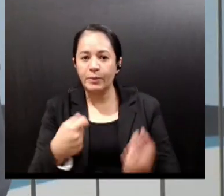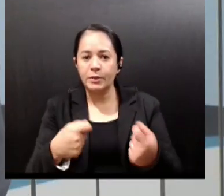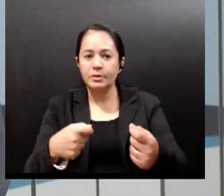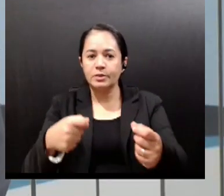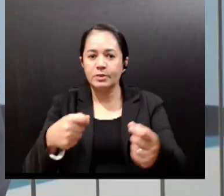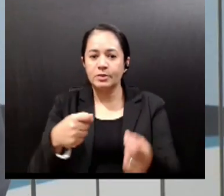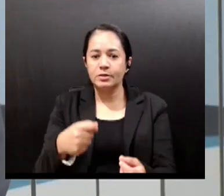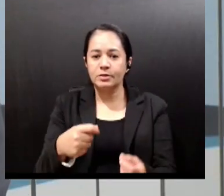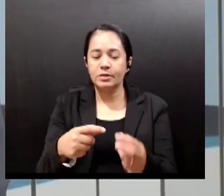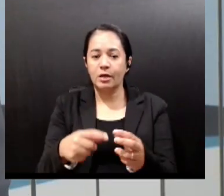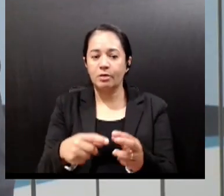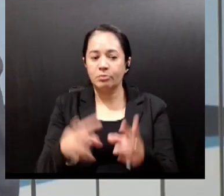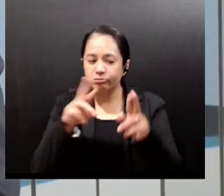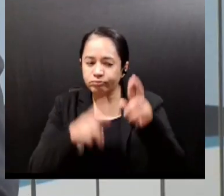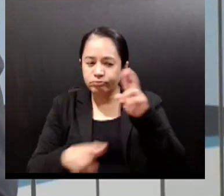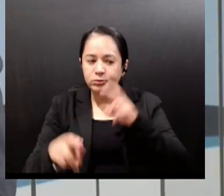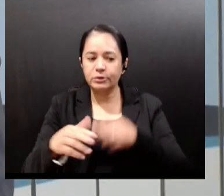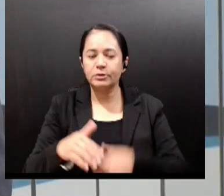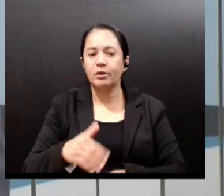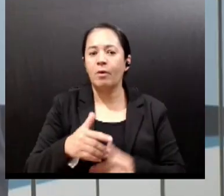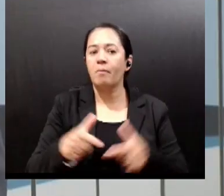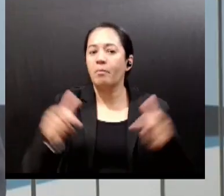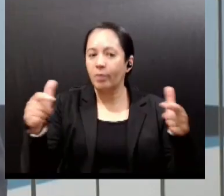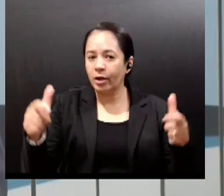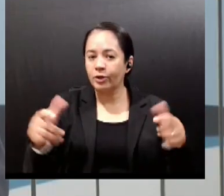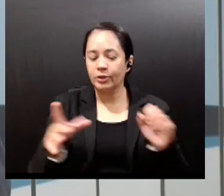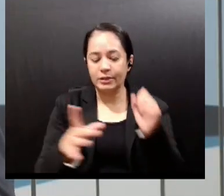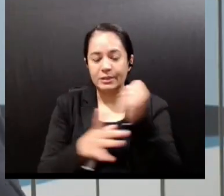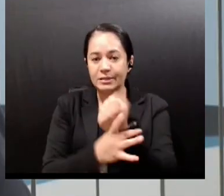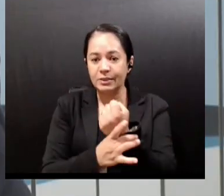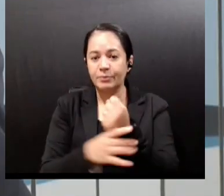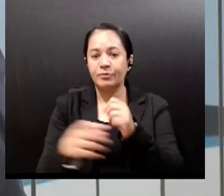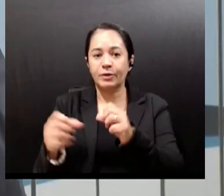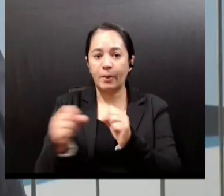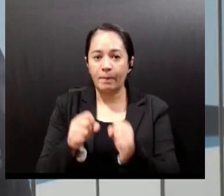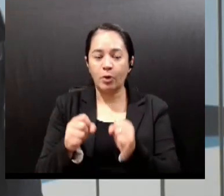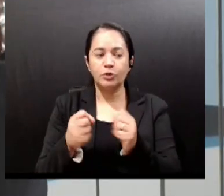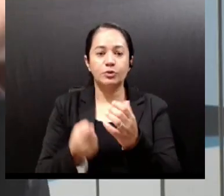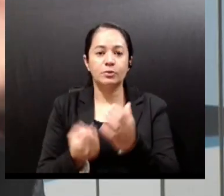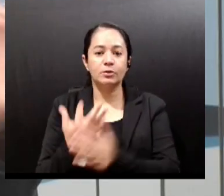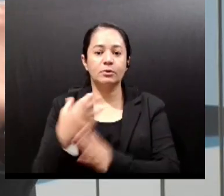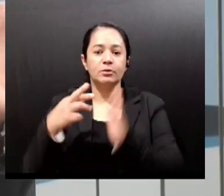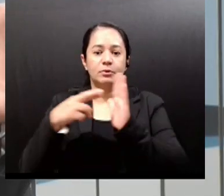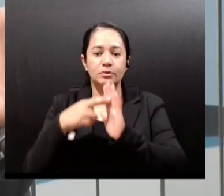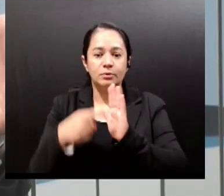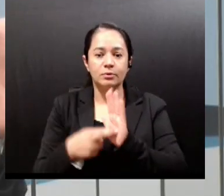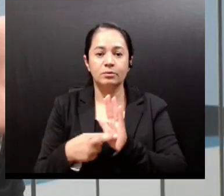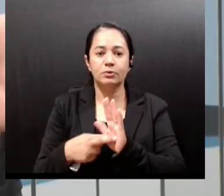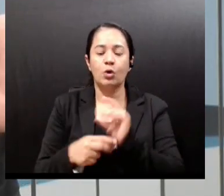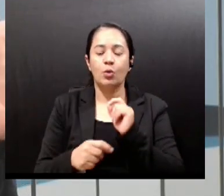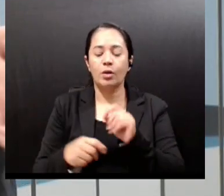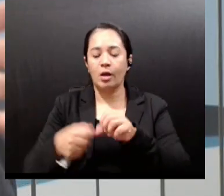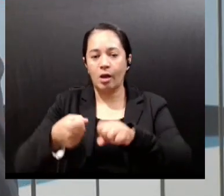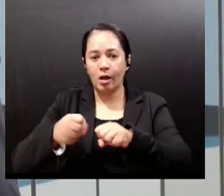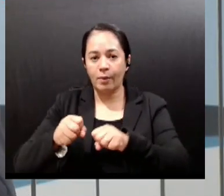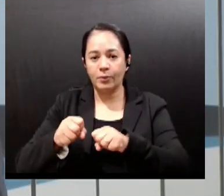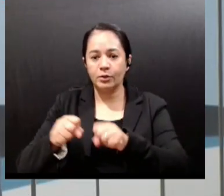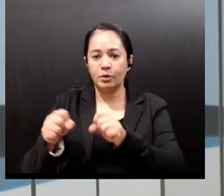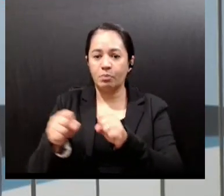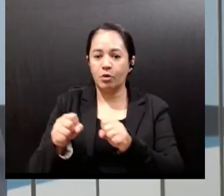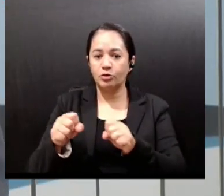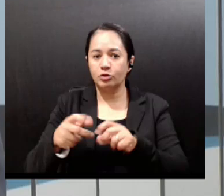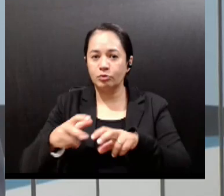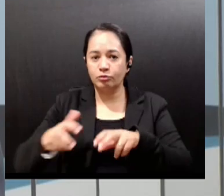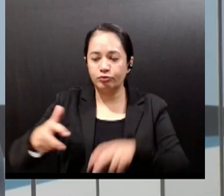na segurança e pode criar também regras onde a motocicleta pode circular e onde ela